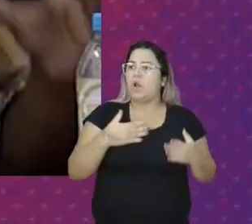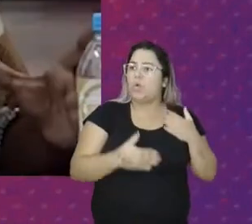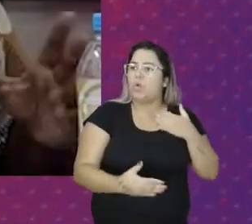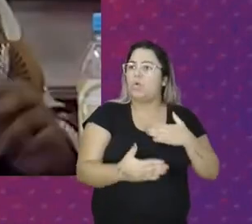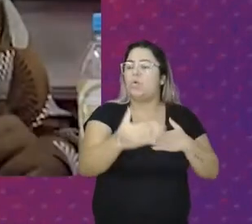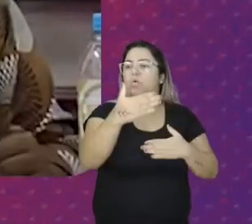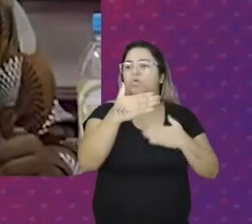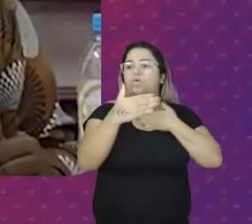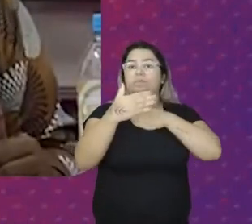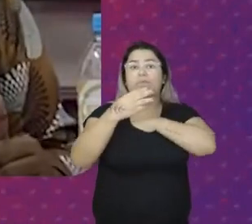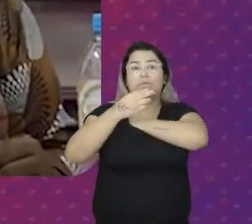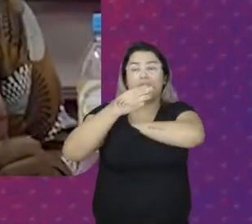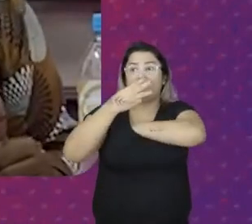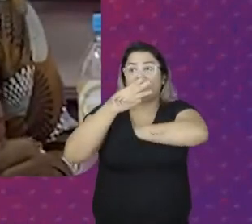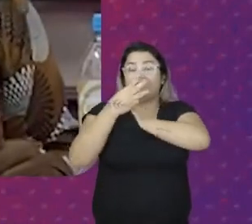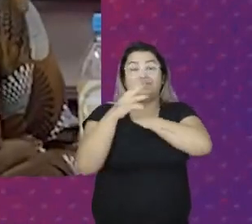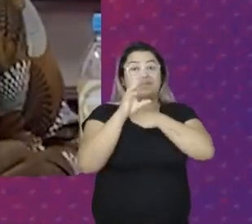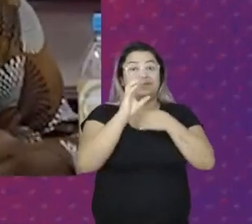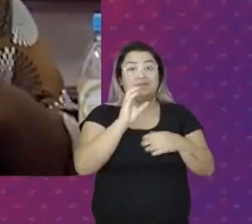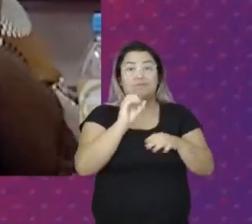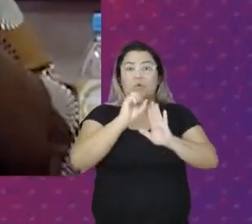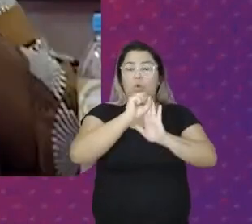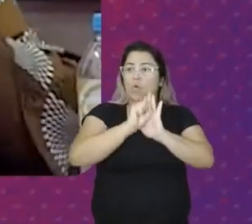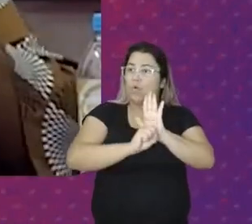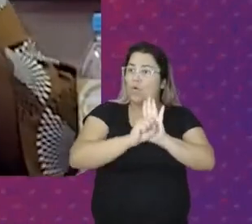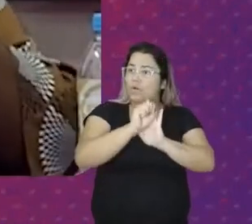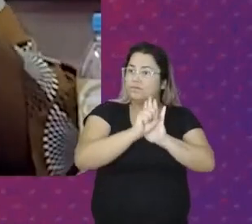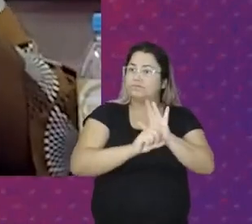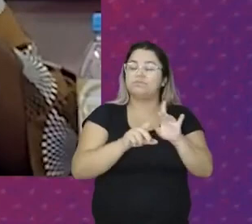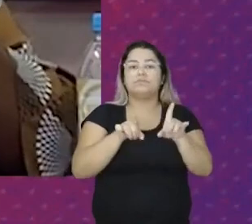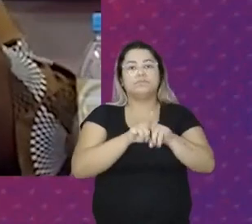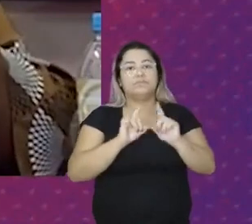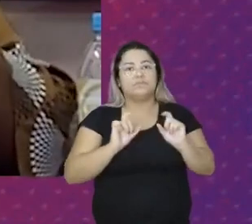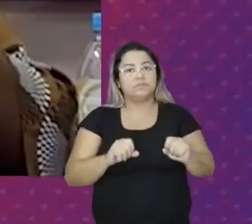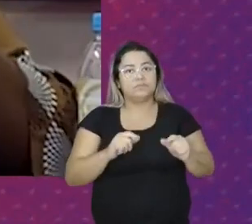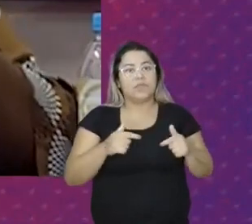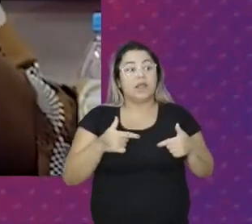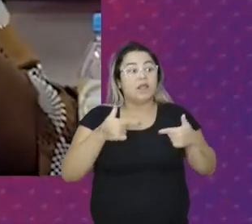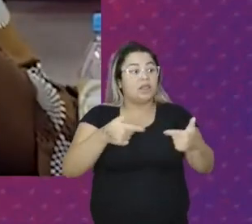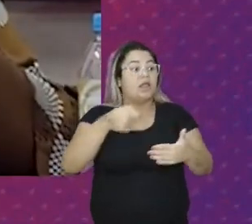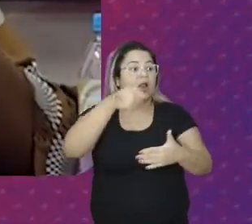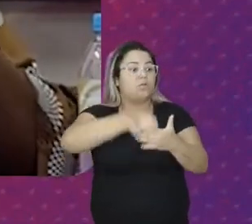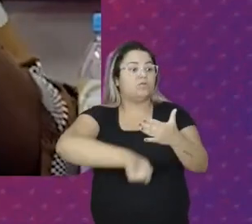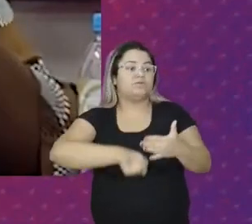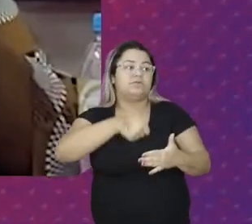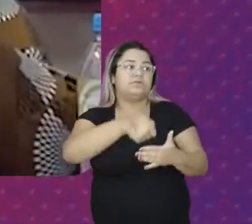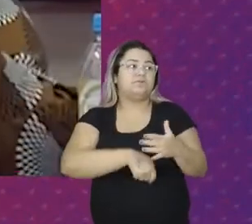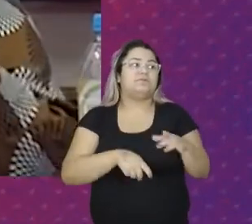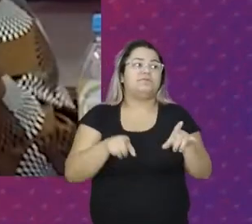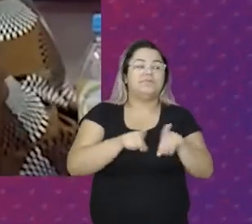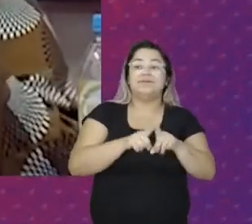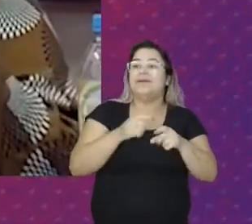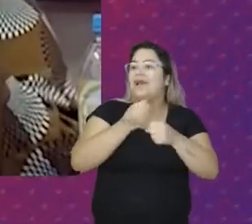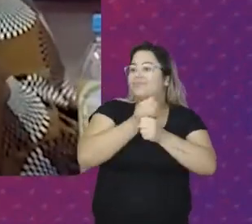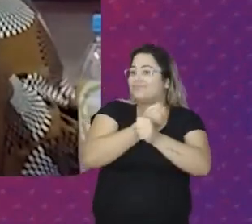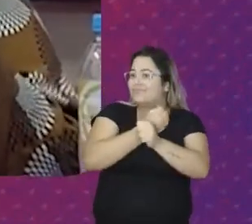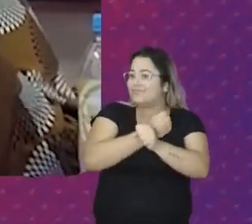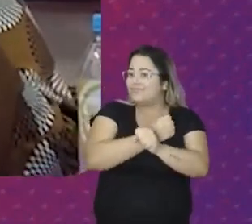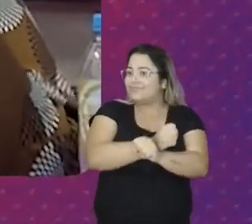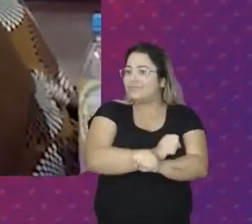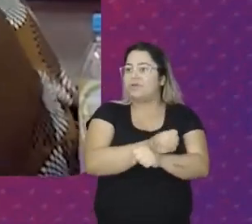de mais de 3 séculos e que, na luta pela abolição da